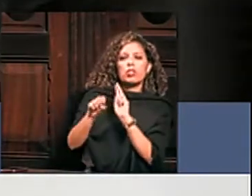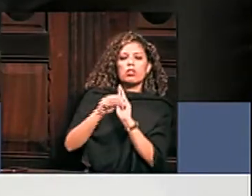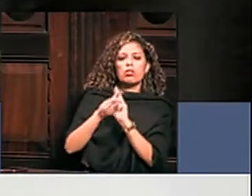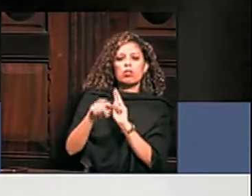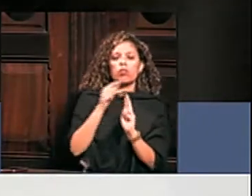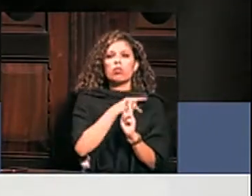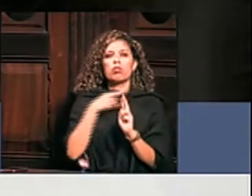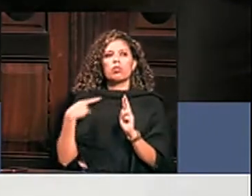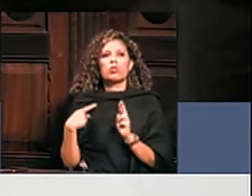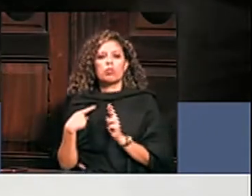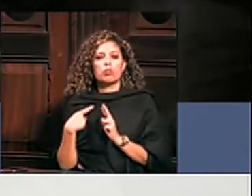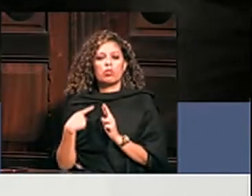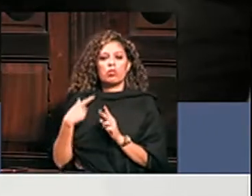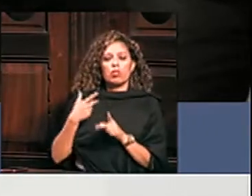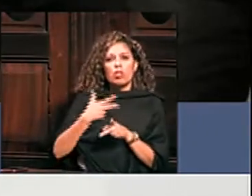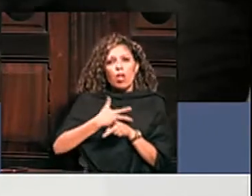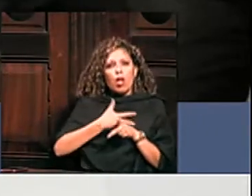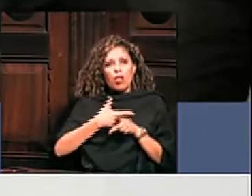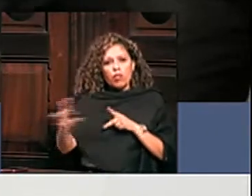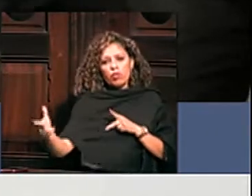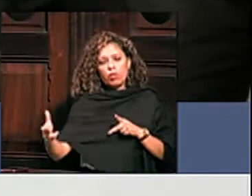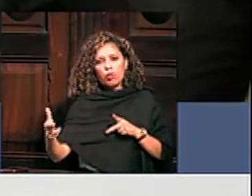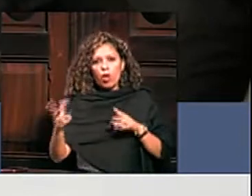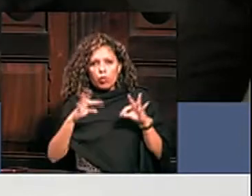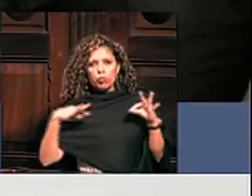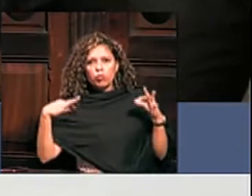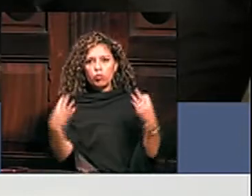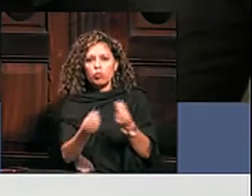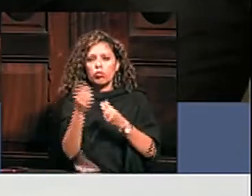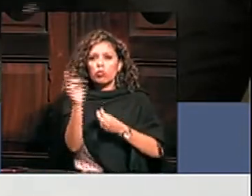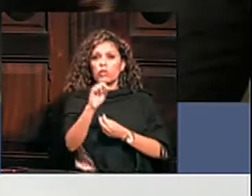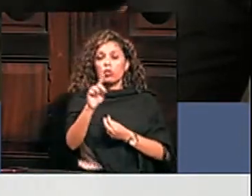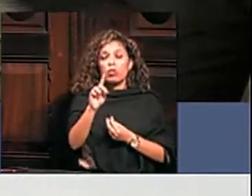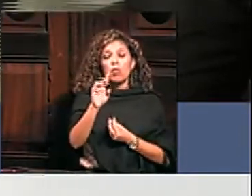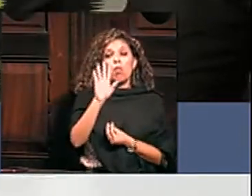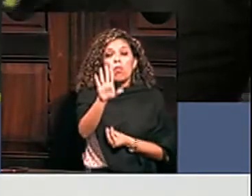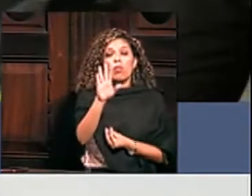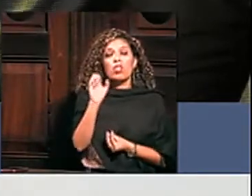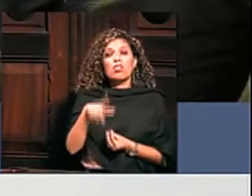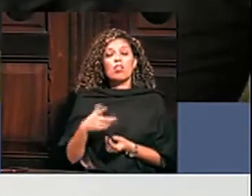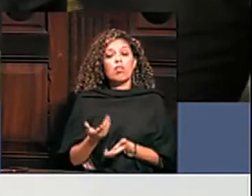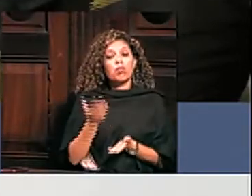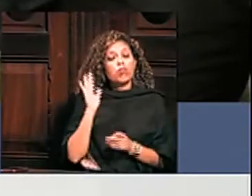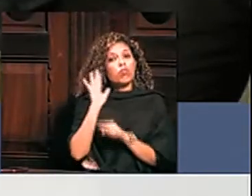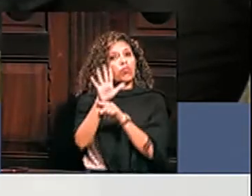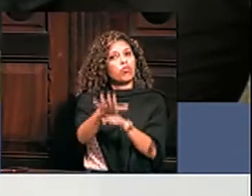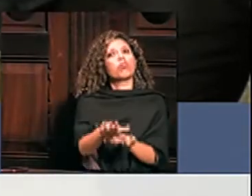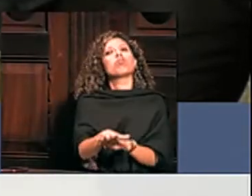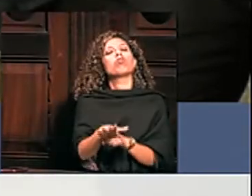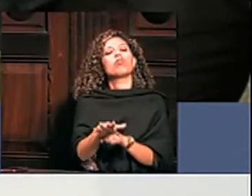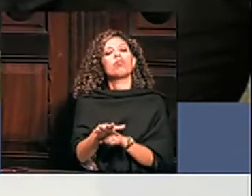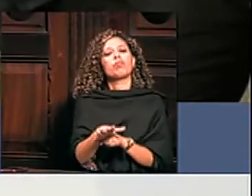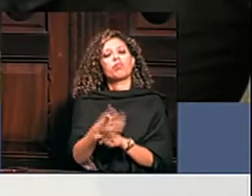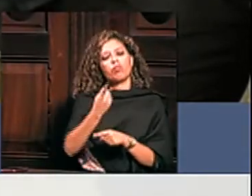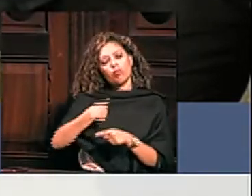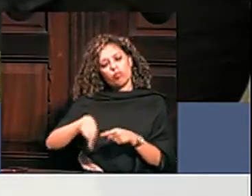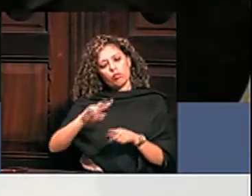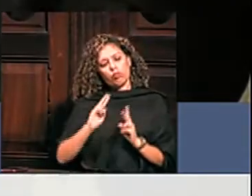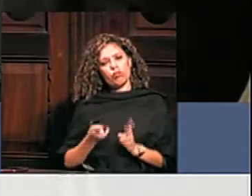é uma vitória completa, é uma primeira etapa. É uma primeira etapa. Nós precisamos